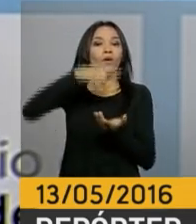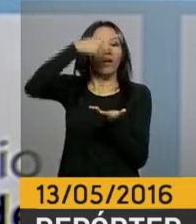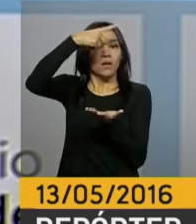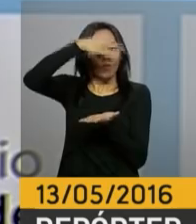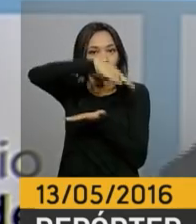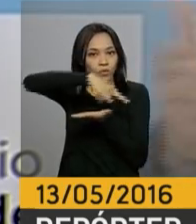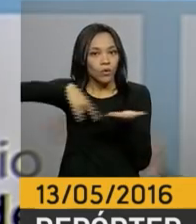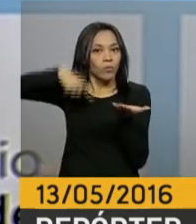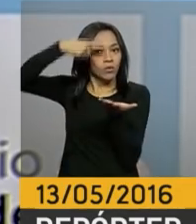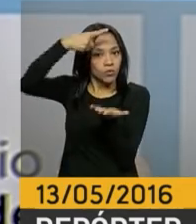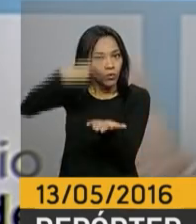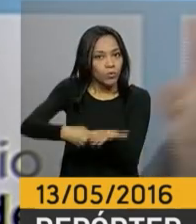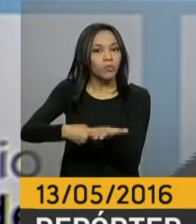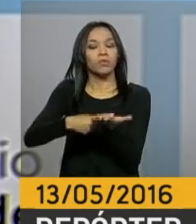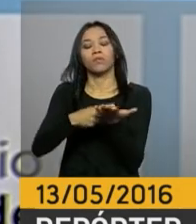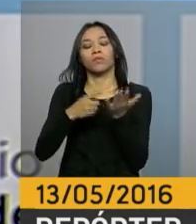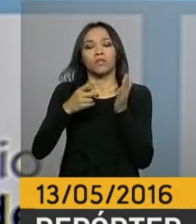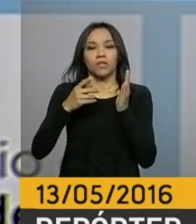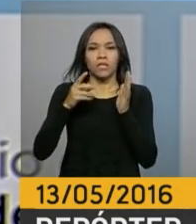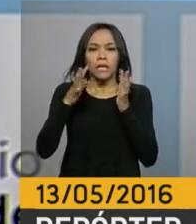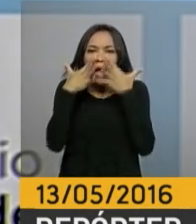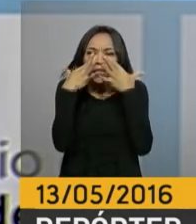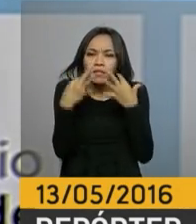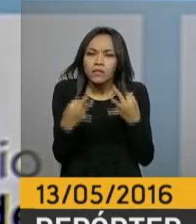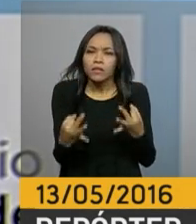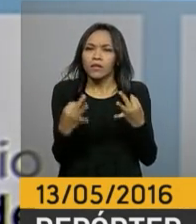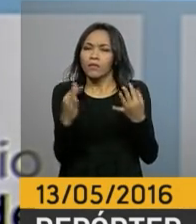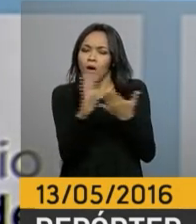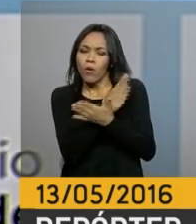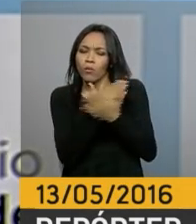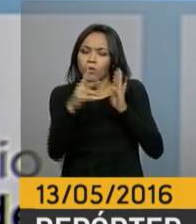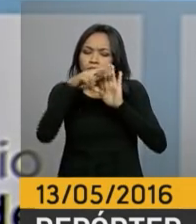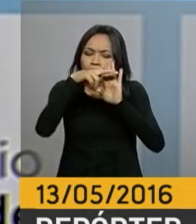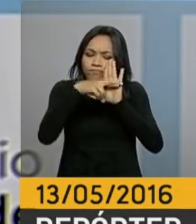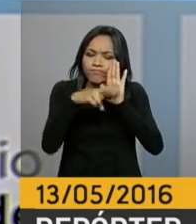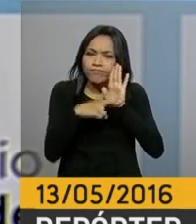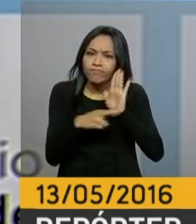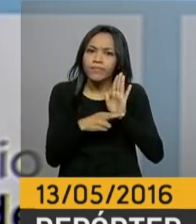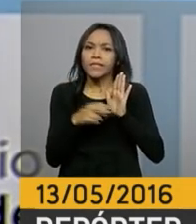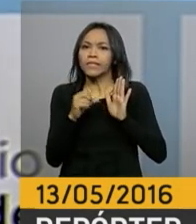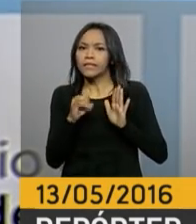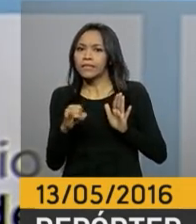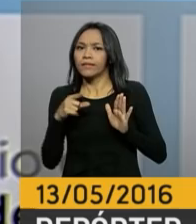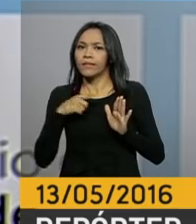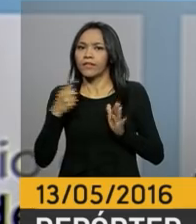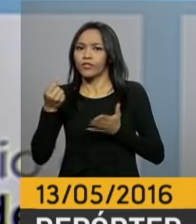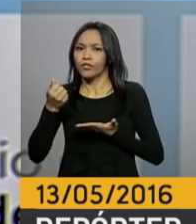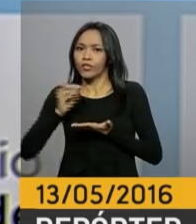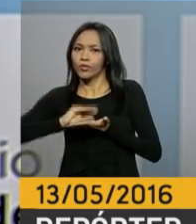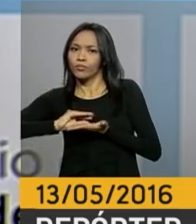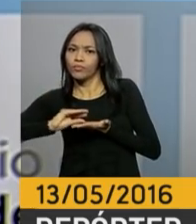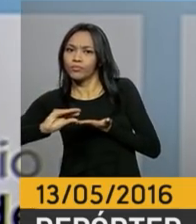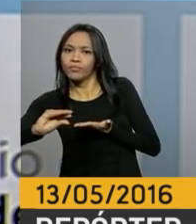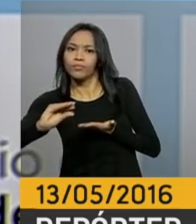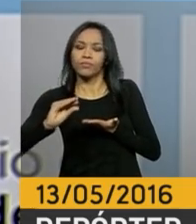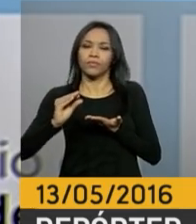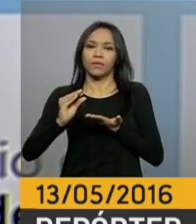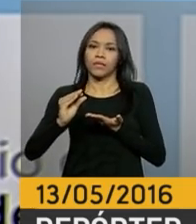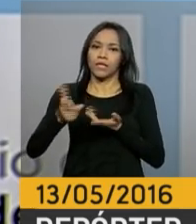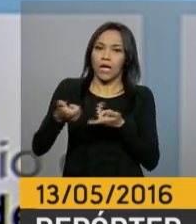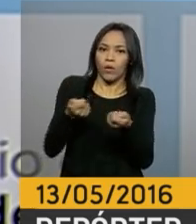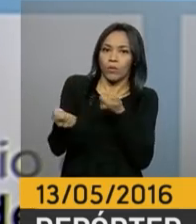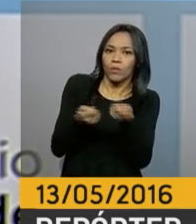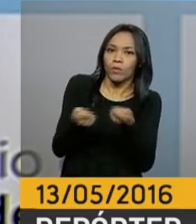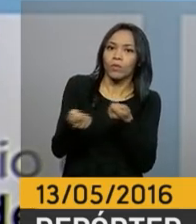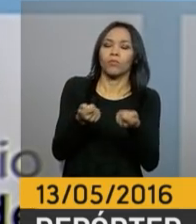à questões especializadas com recursos eh disponíveis eventualmente mais econômicos ou mais eficientes